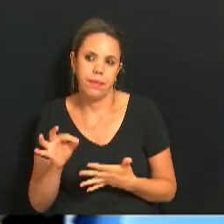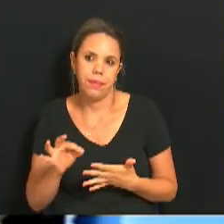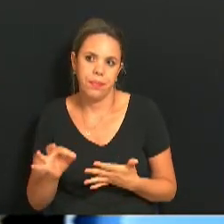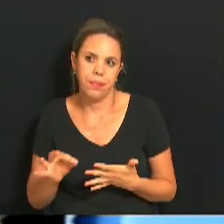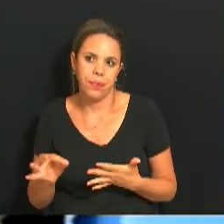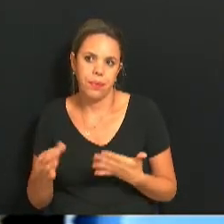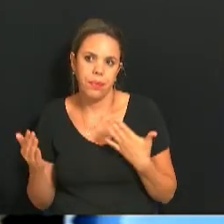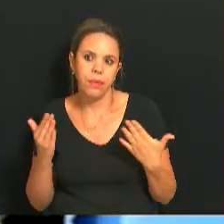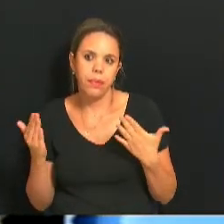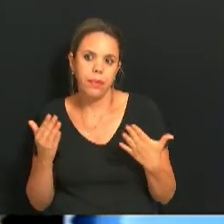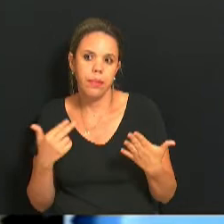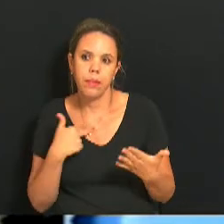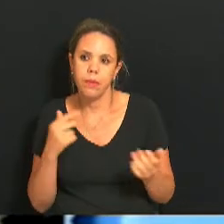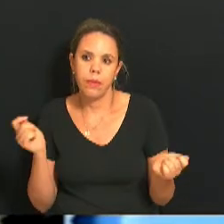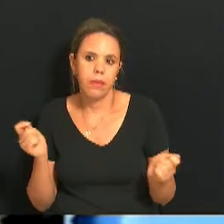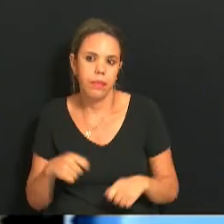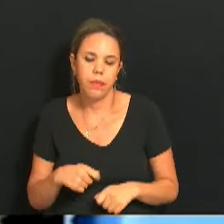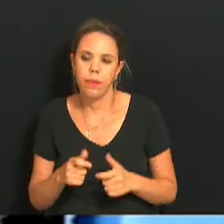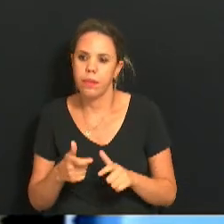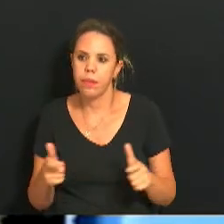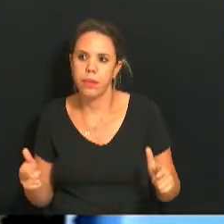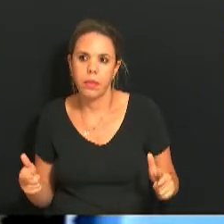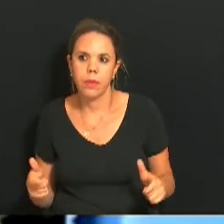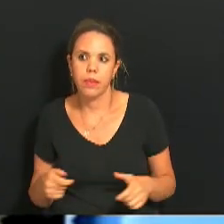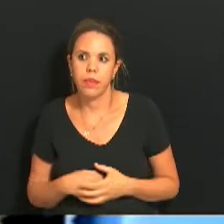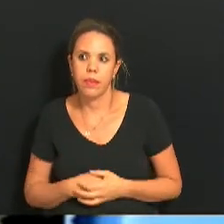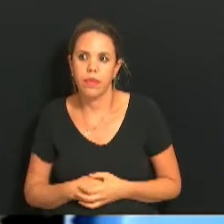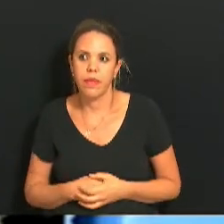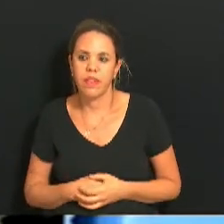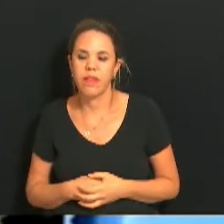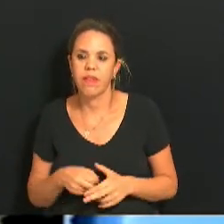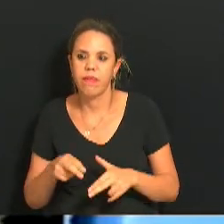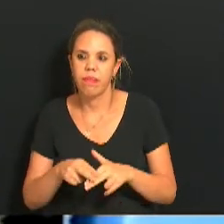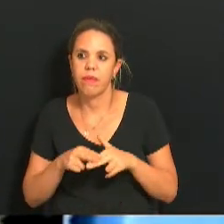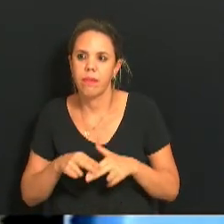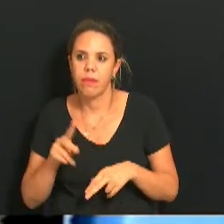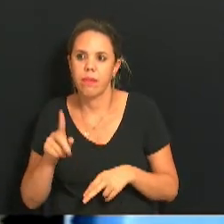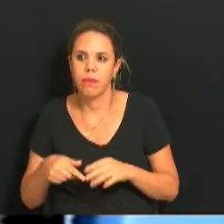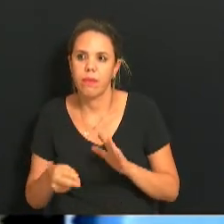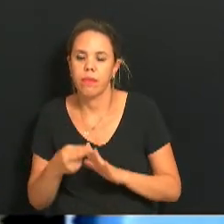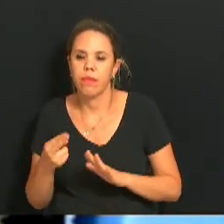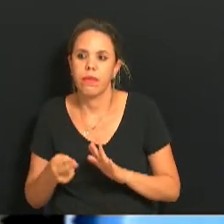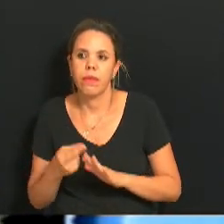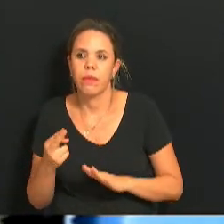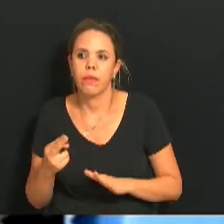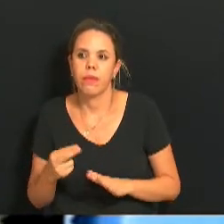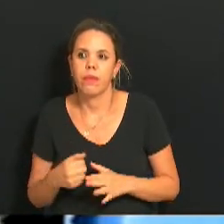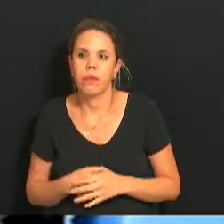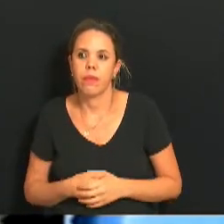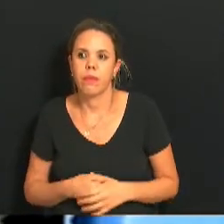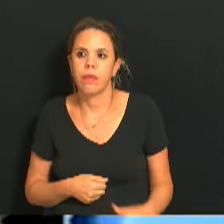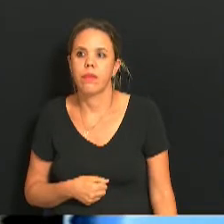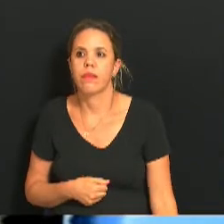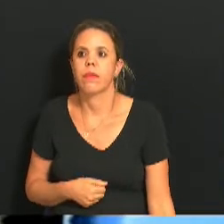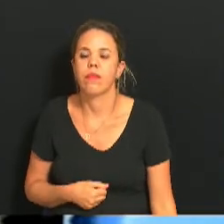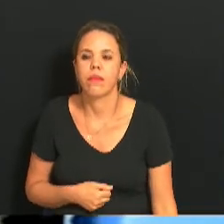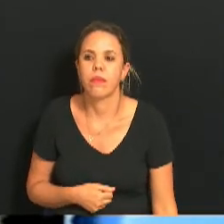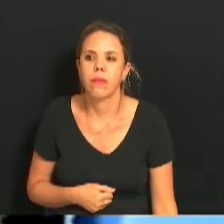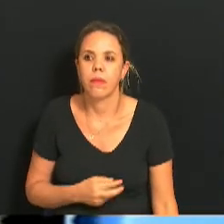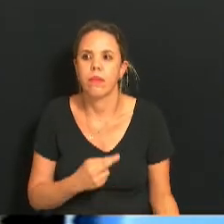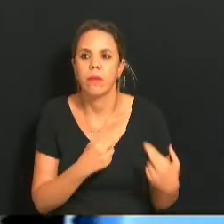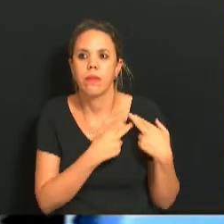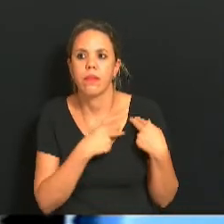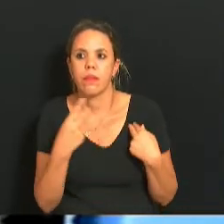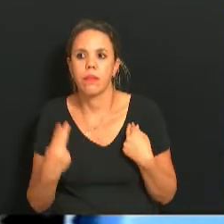no qual não é possível aplicá-los do banheiro escutando e ela estaria ferida nas suas